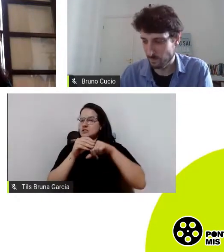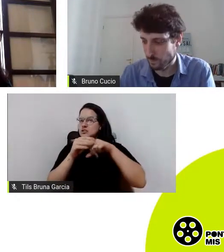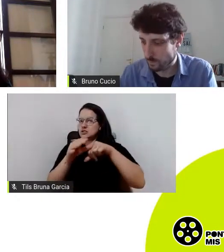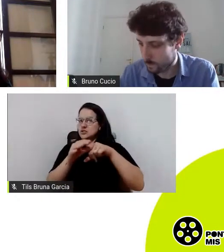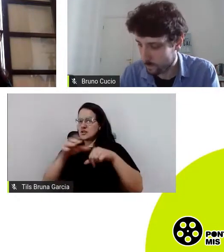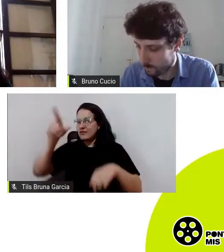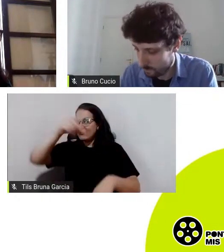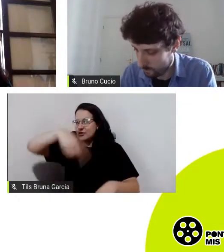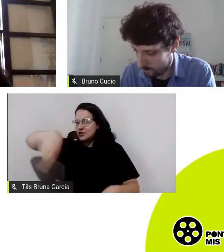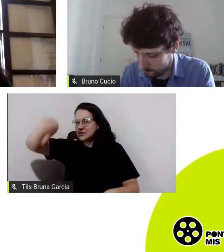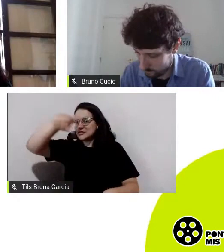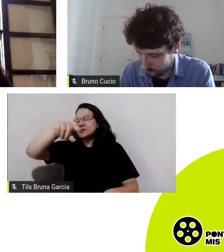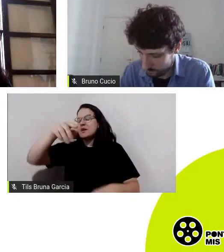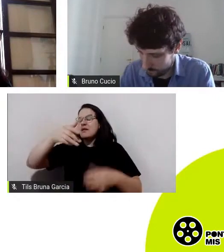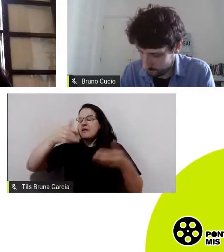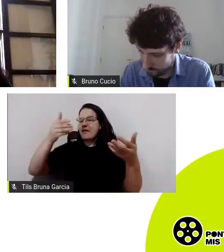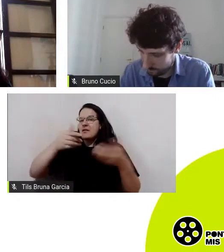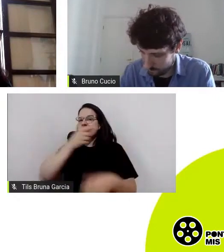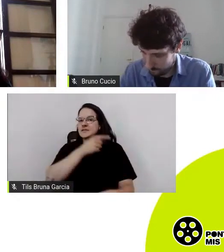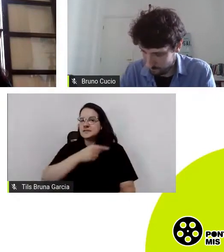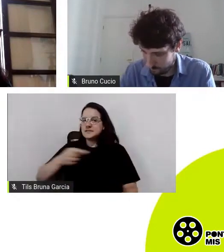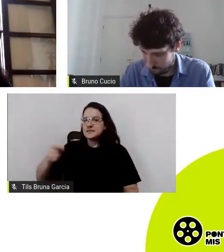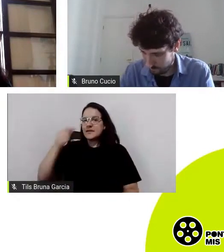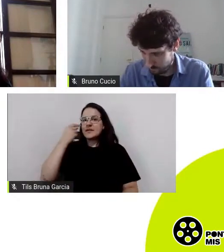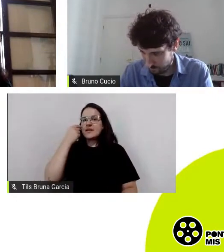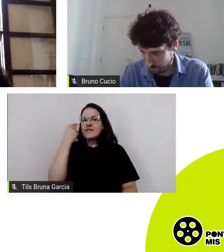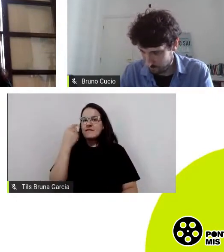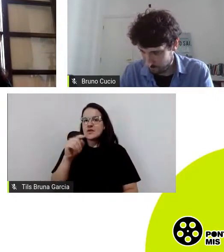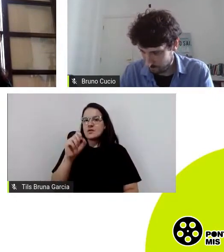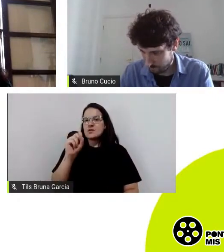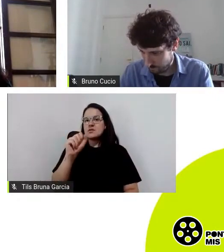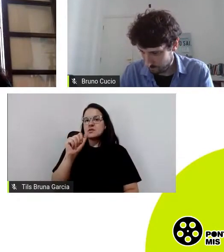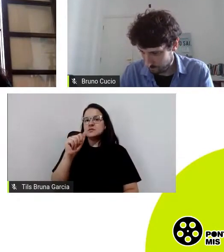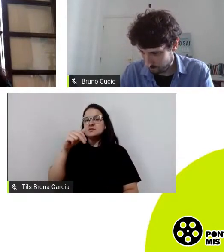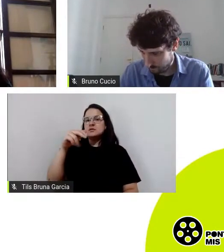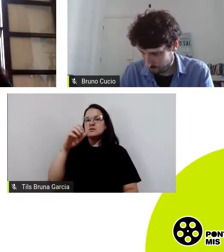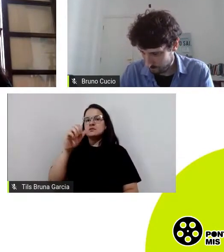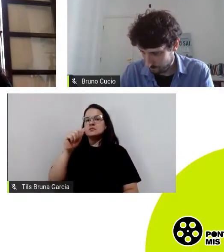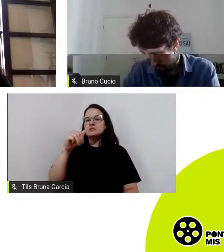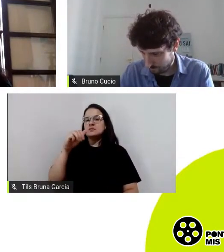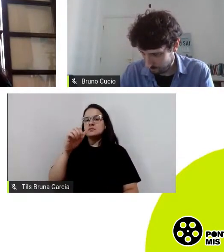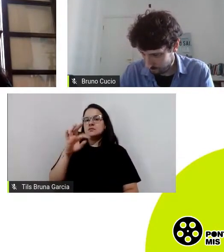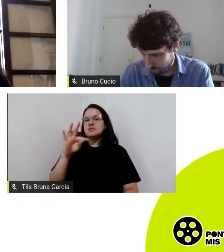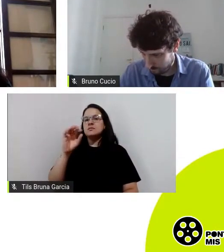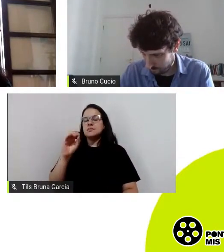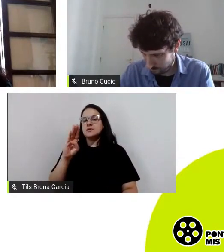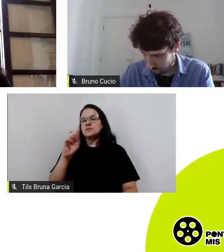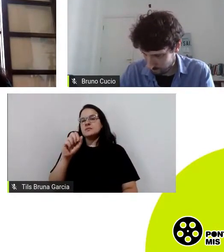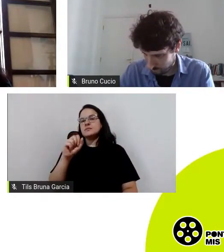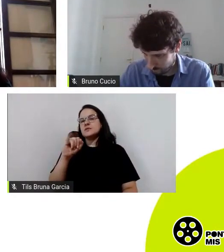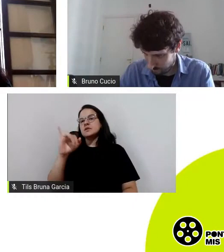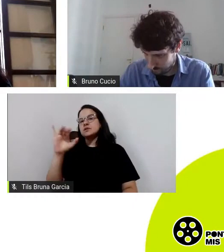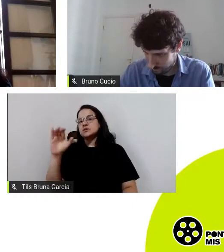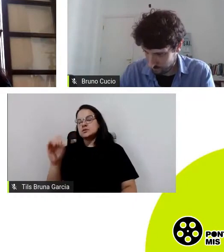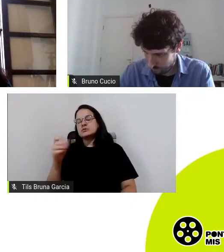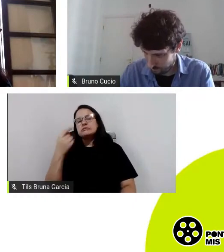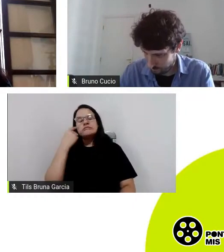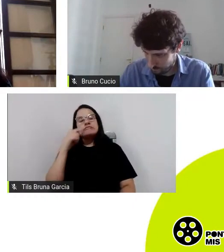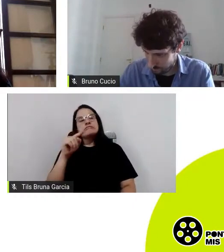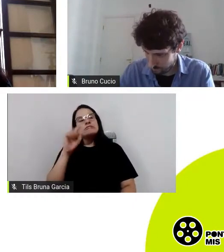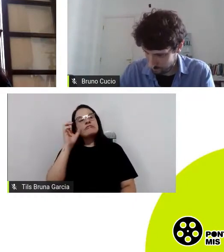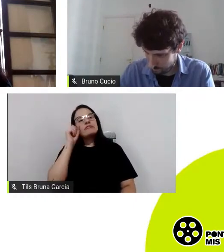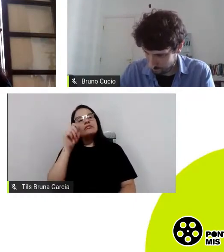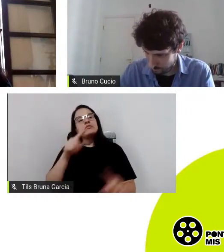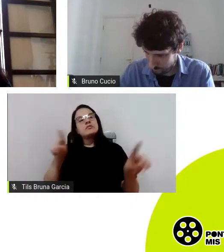acompanhou nessa semana, pode assistir o Saneamento Básico, presta muita atenção na trilha e vai atrás também, vai buscar ali a música, né?